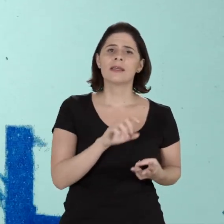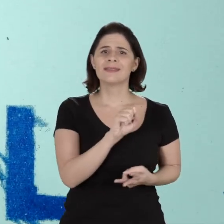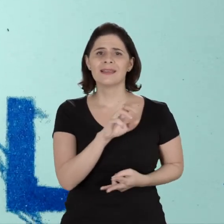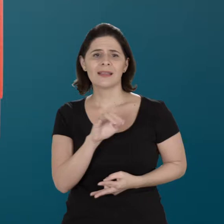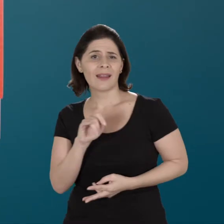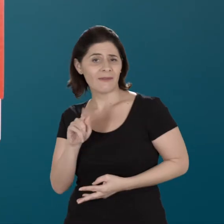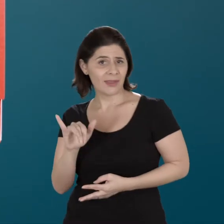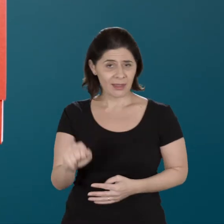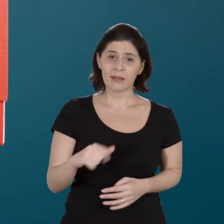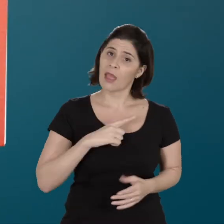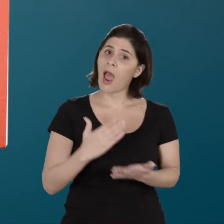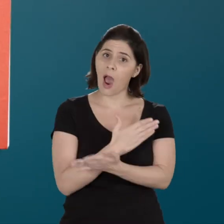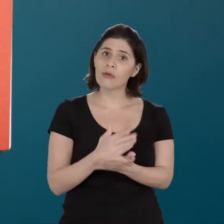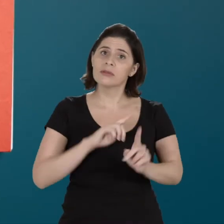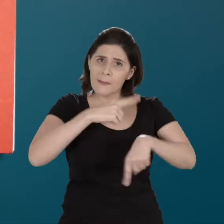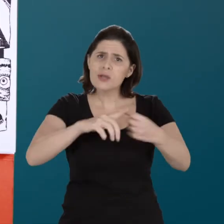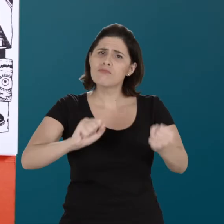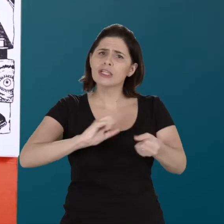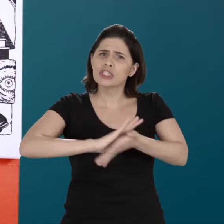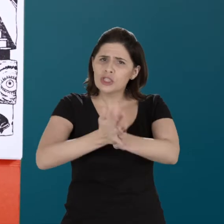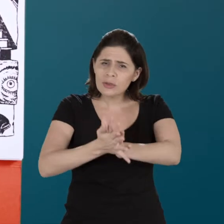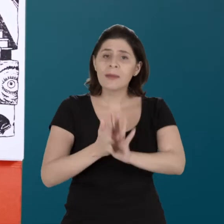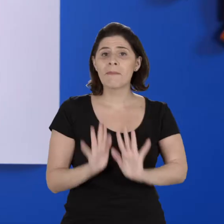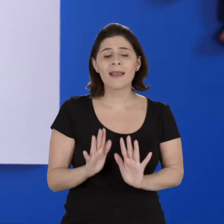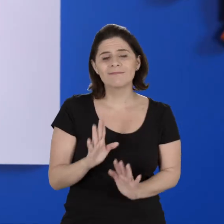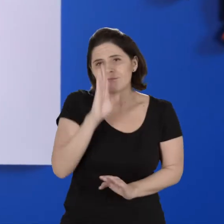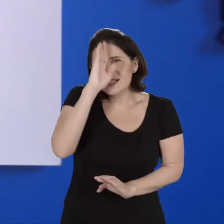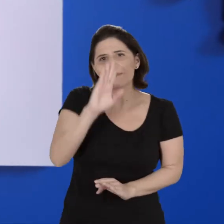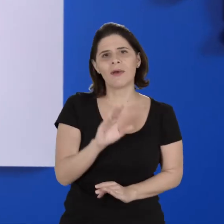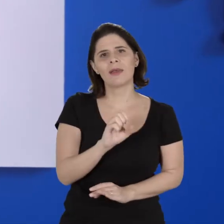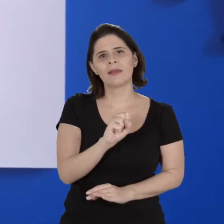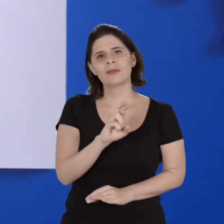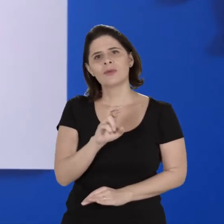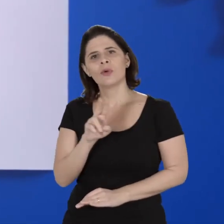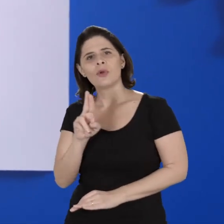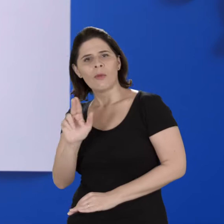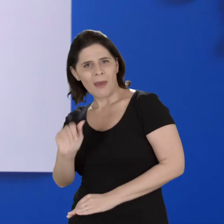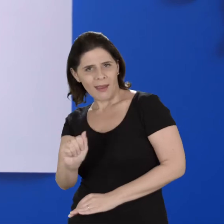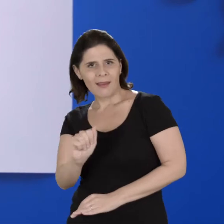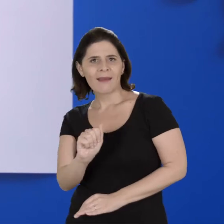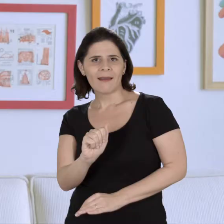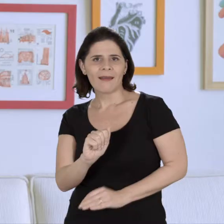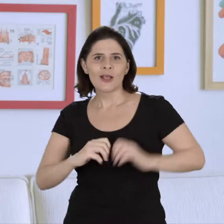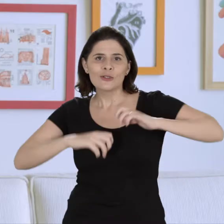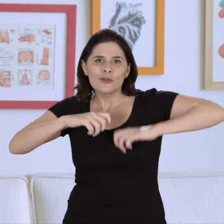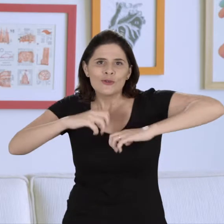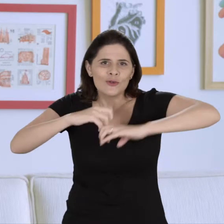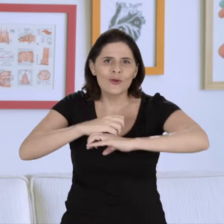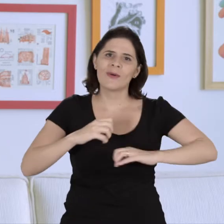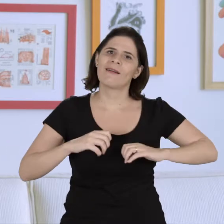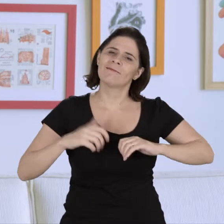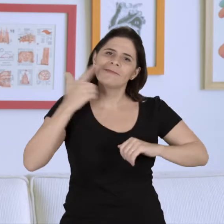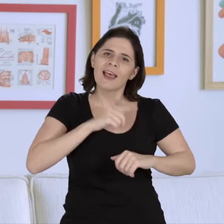se autodestruir, mas o hit mesmo foi o Suruba para Colorir. Foi um ponto muito fora da curva, porque a gente lançou o